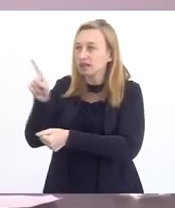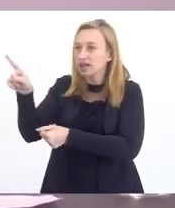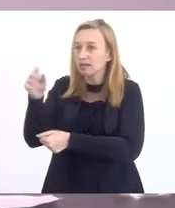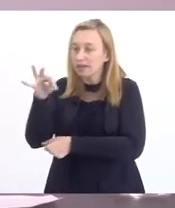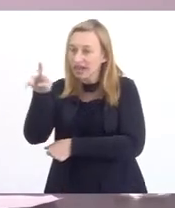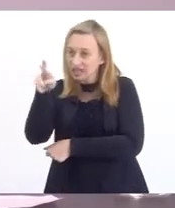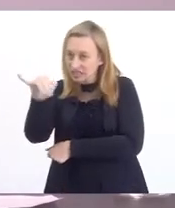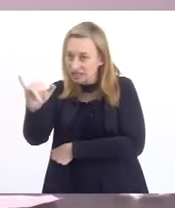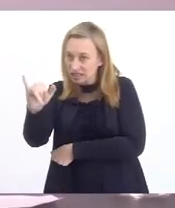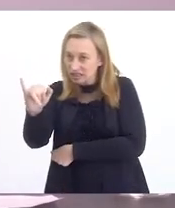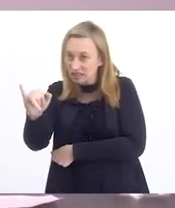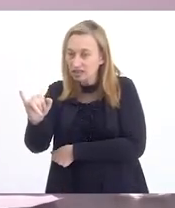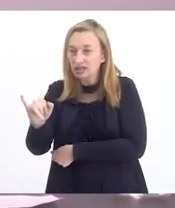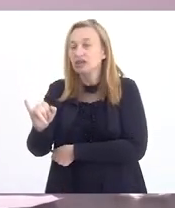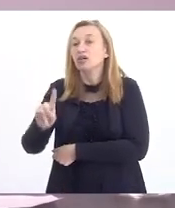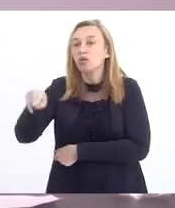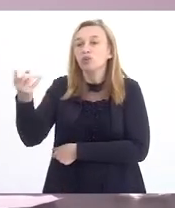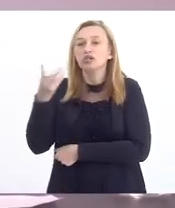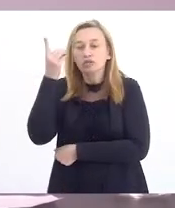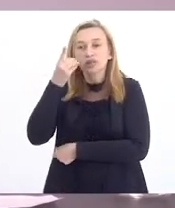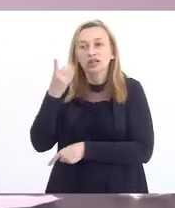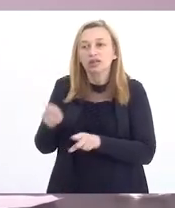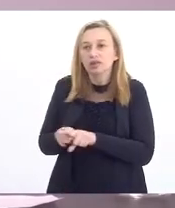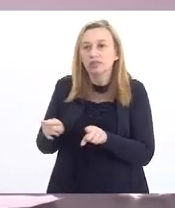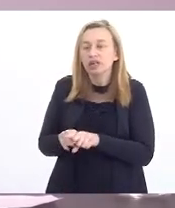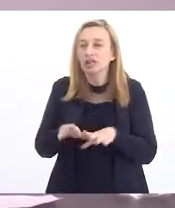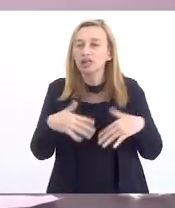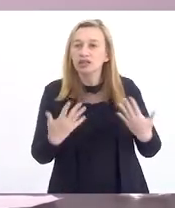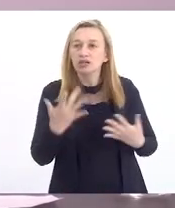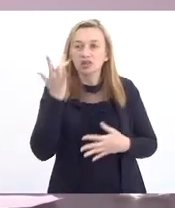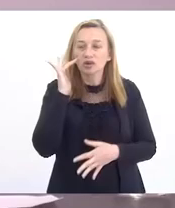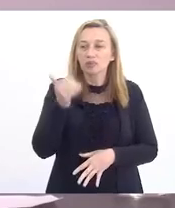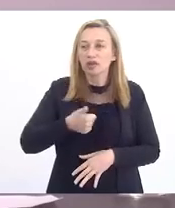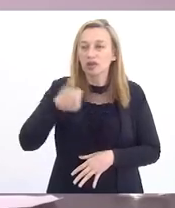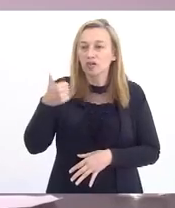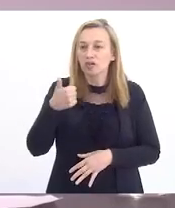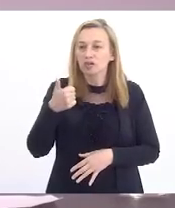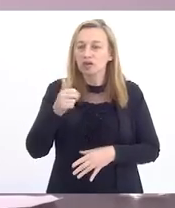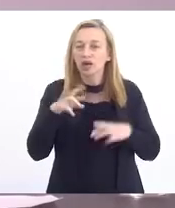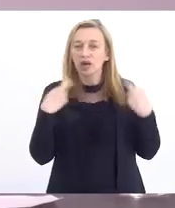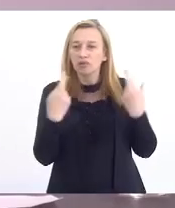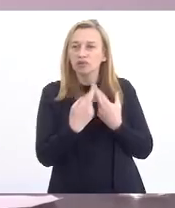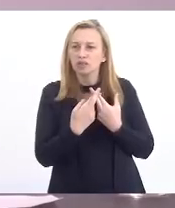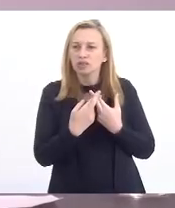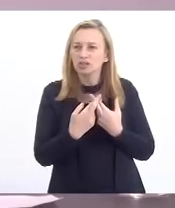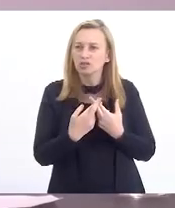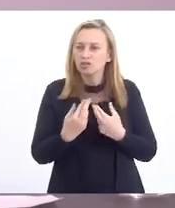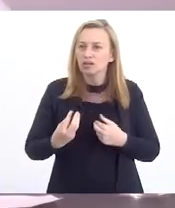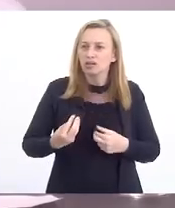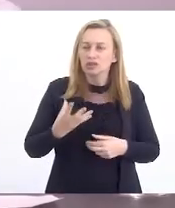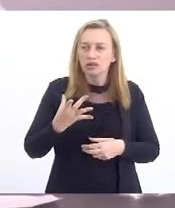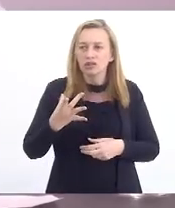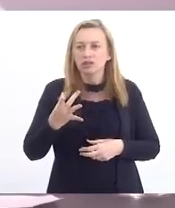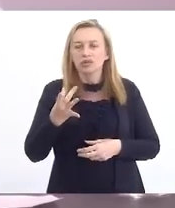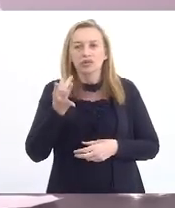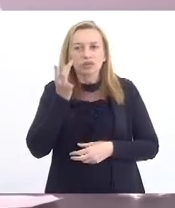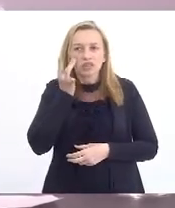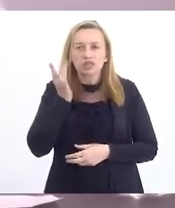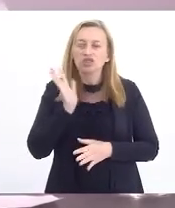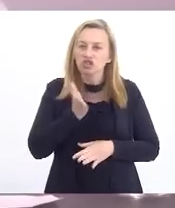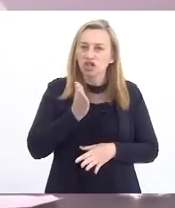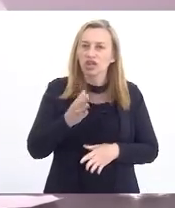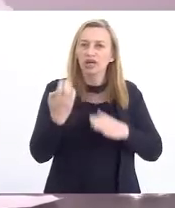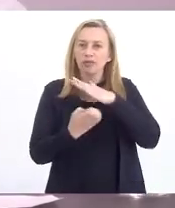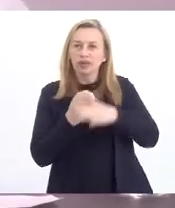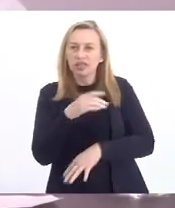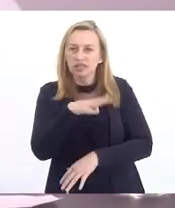Paraty, como outros deputados também. Então, achei melhor deixar para uma audiência presencial, já que a SEDAI